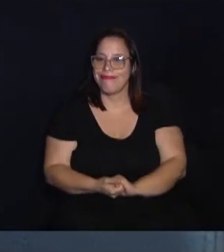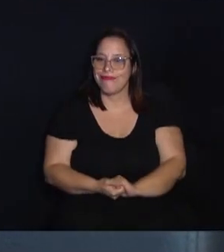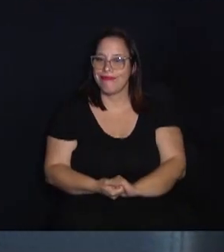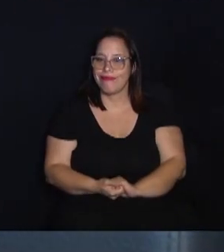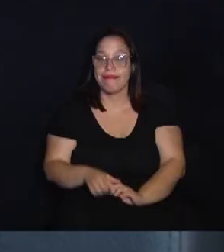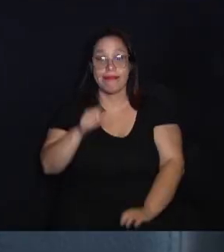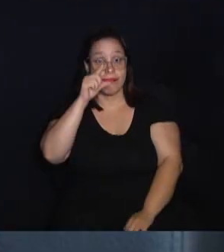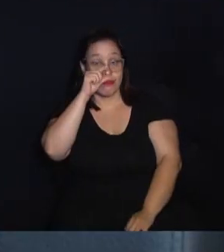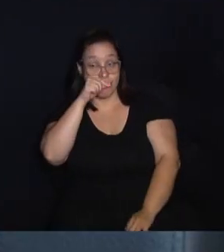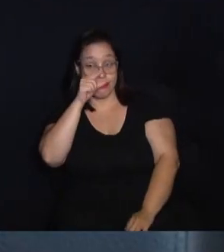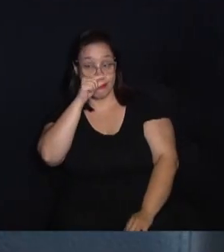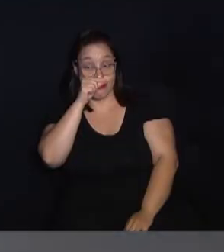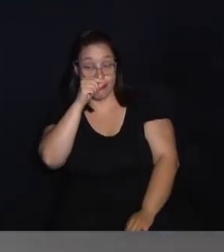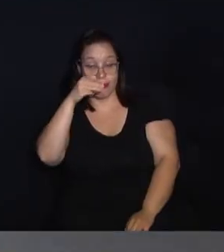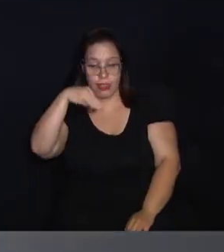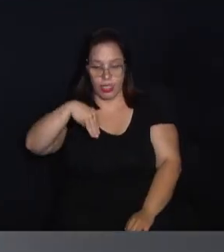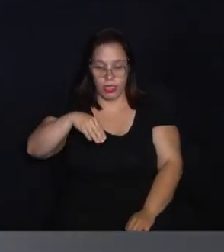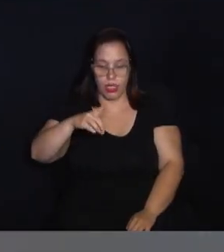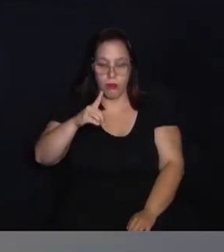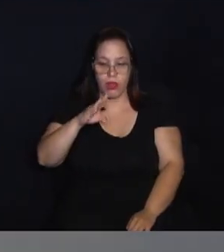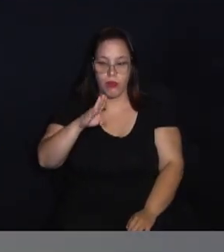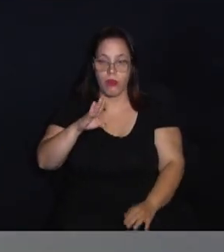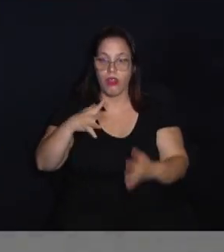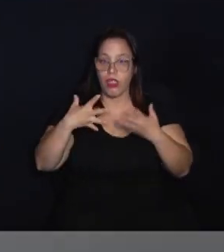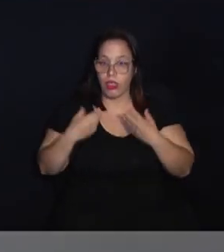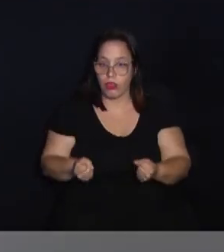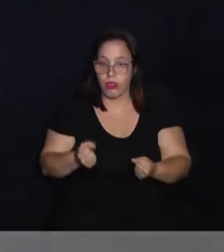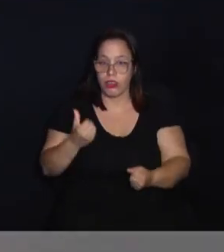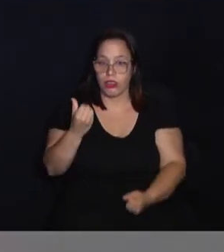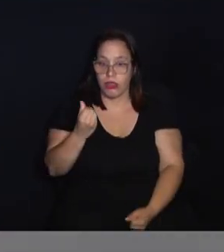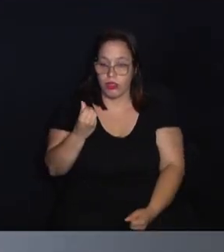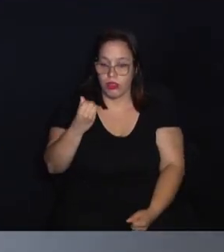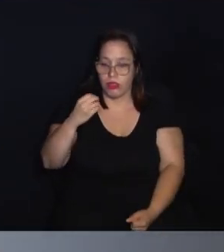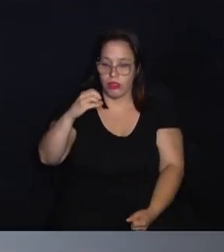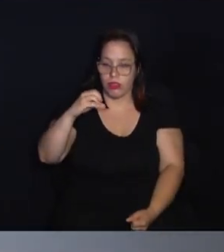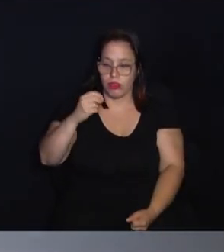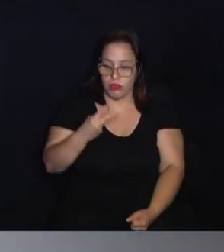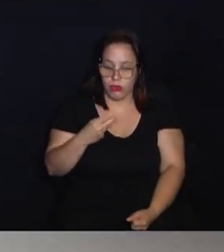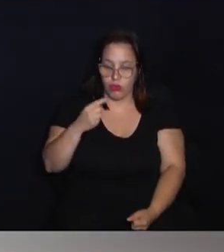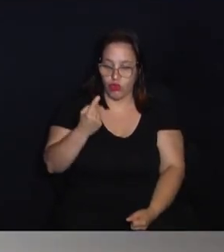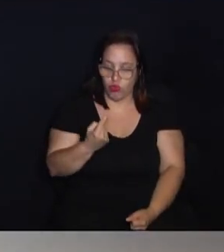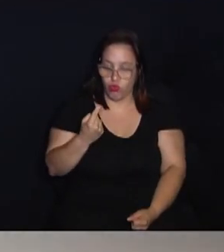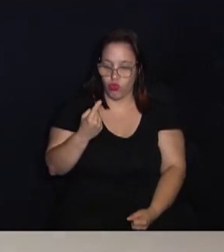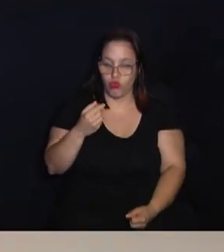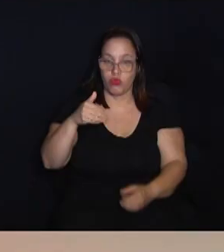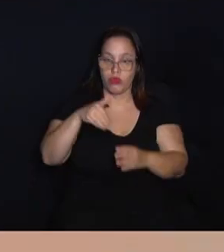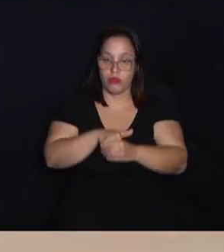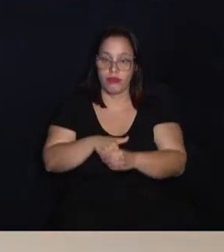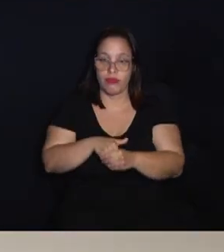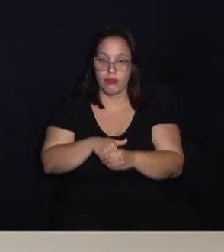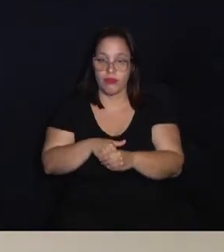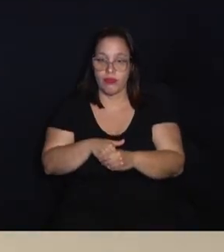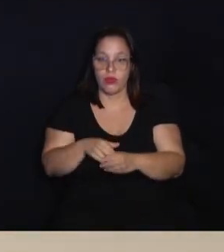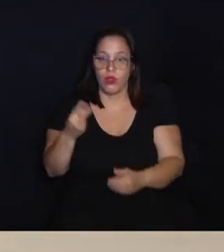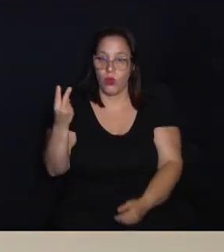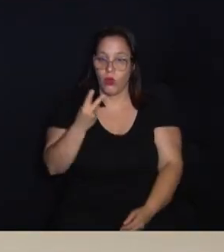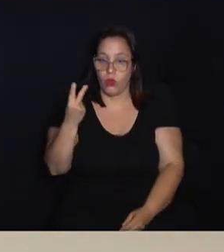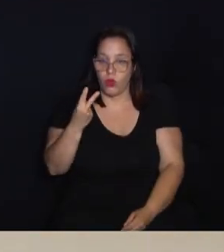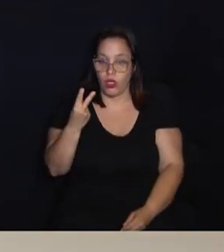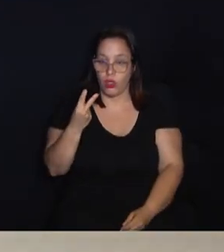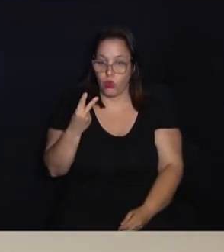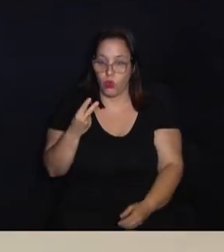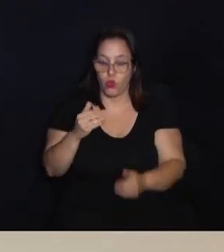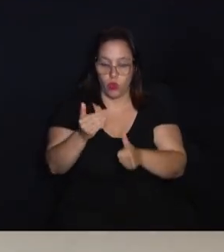Arnaldo Salvetti, do MDB, recebeu 6.921 votos e foi eleito para o segundo